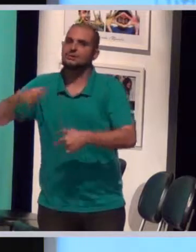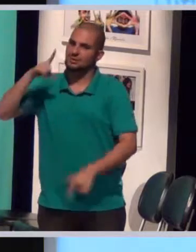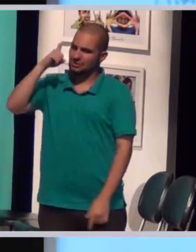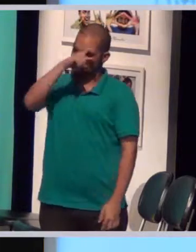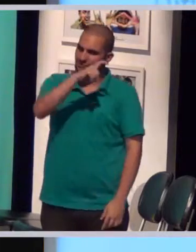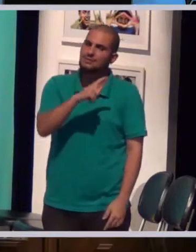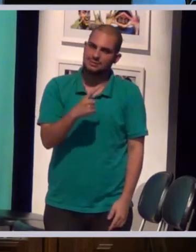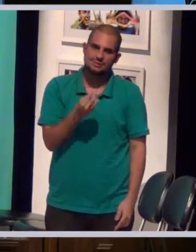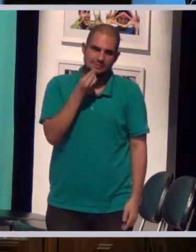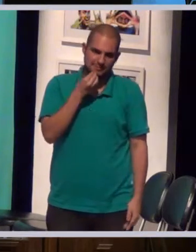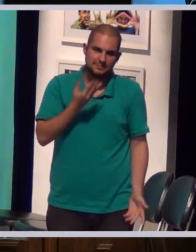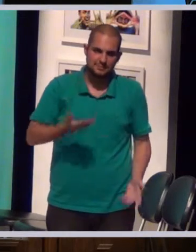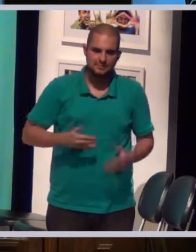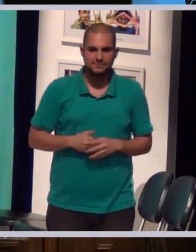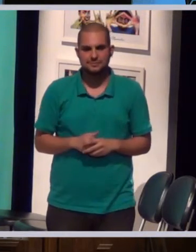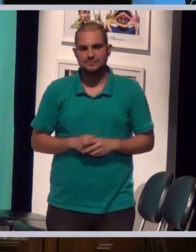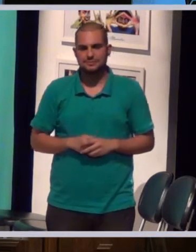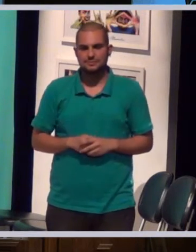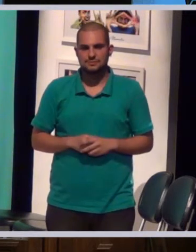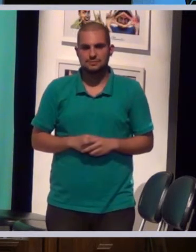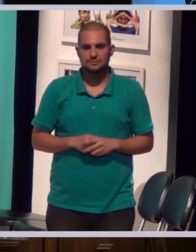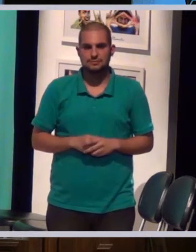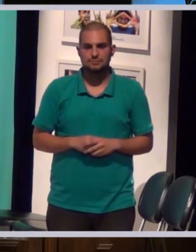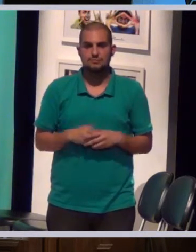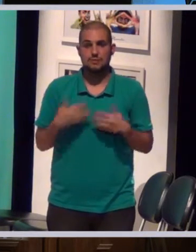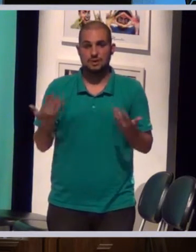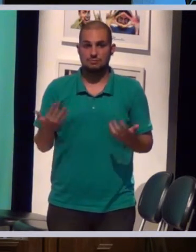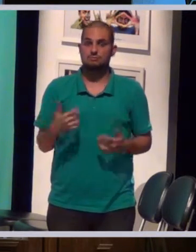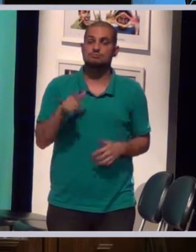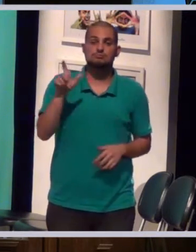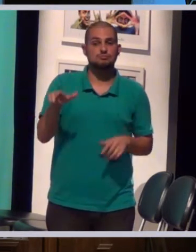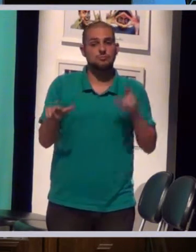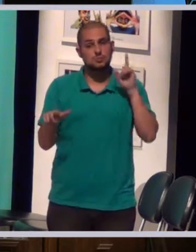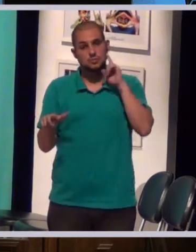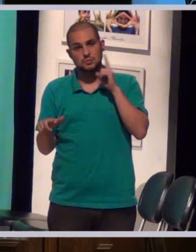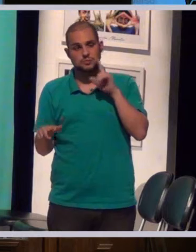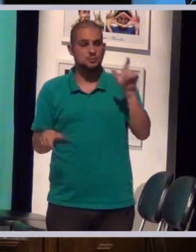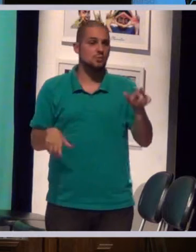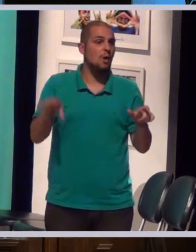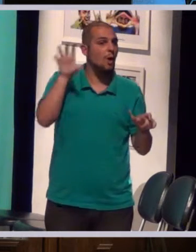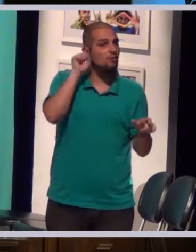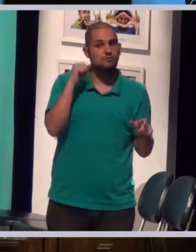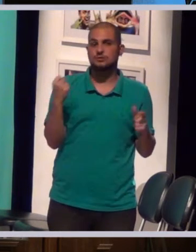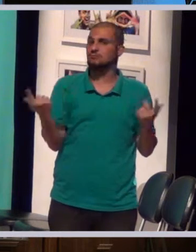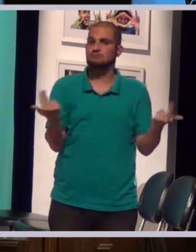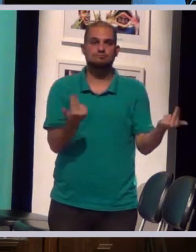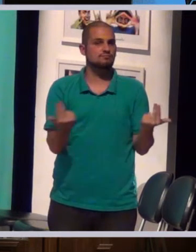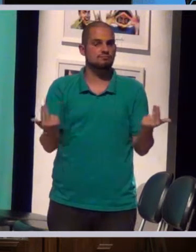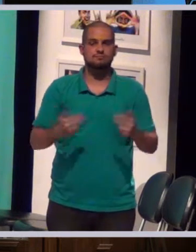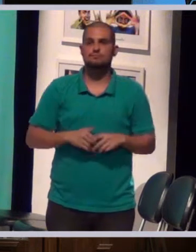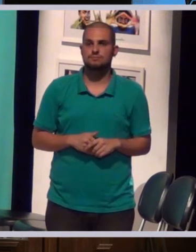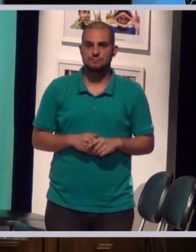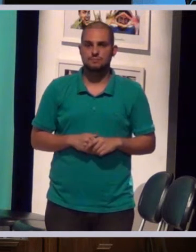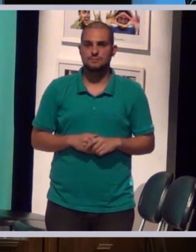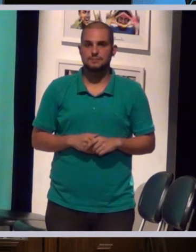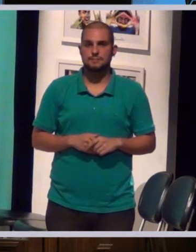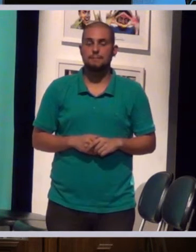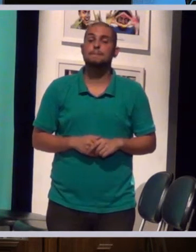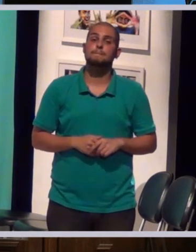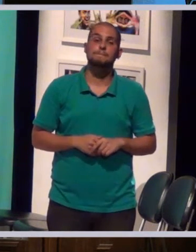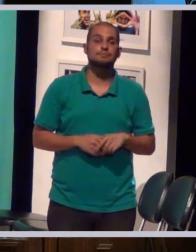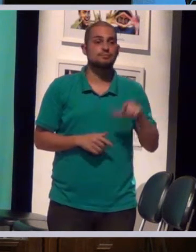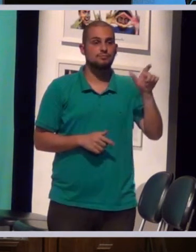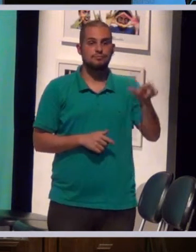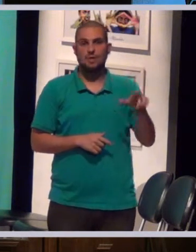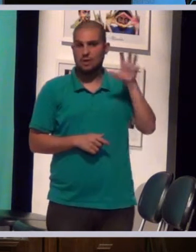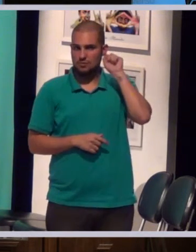facilmente isso. Então, tanto surdos como ouvintes seguiram esse mesmo padrão. Em relação aos ouvintes, vocês